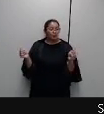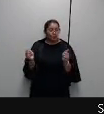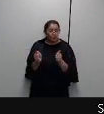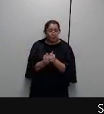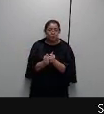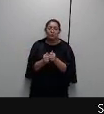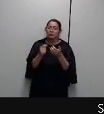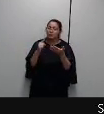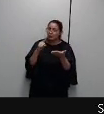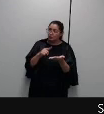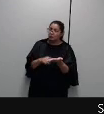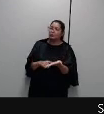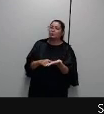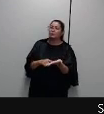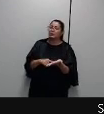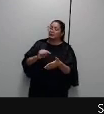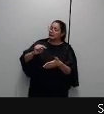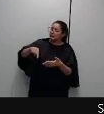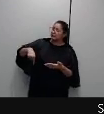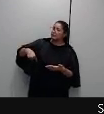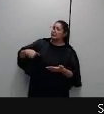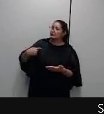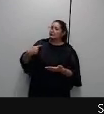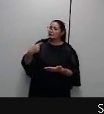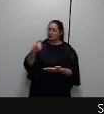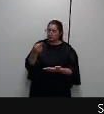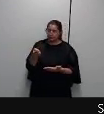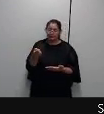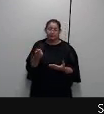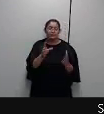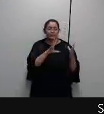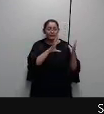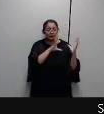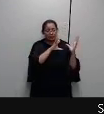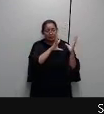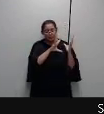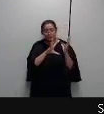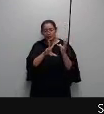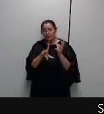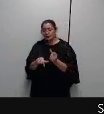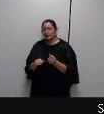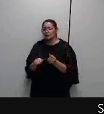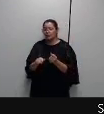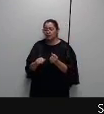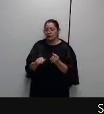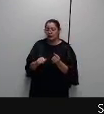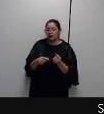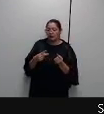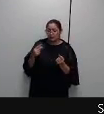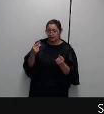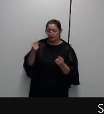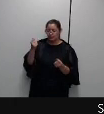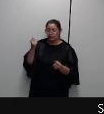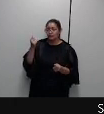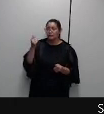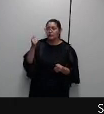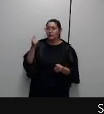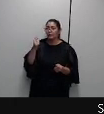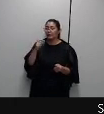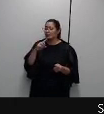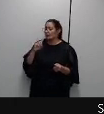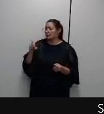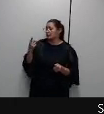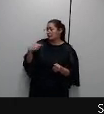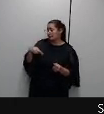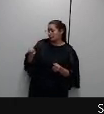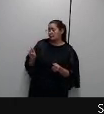E aí depois atualização ver Esse valor deve partir dele desse valor e